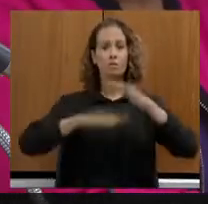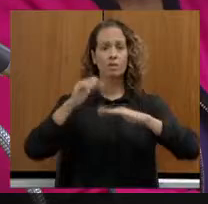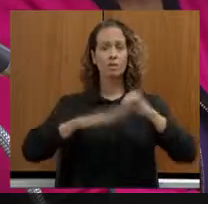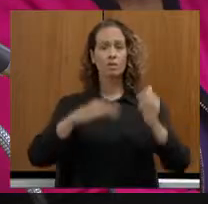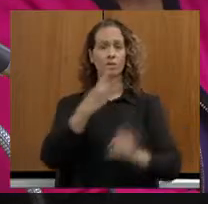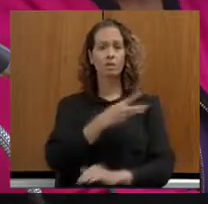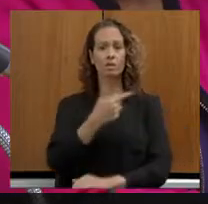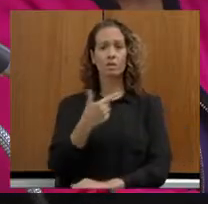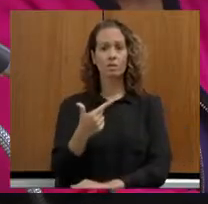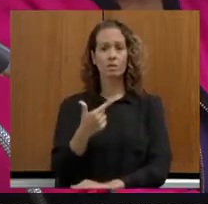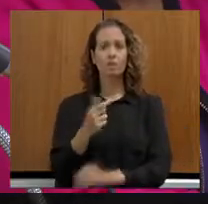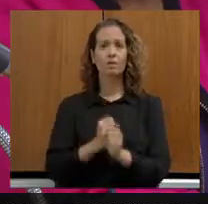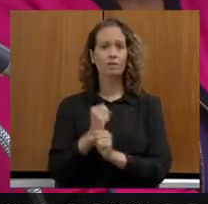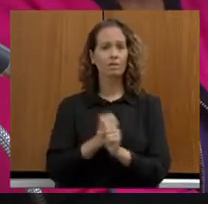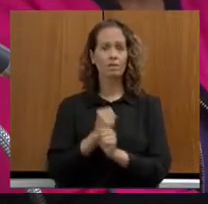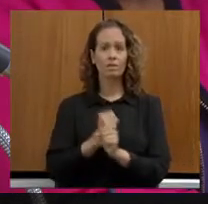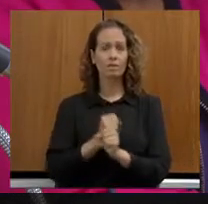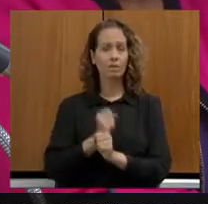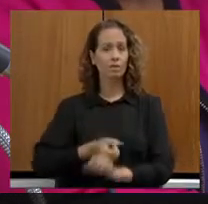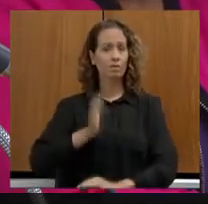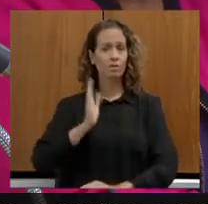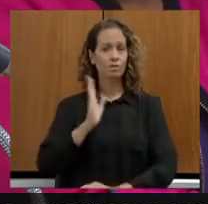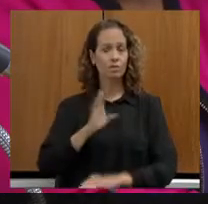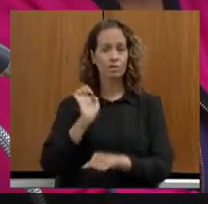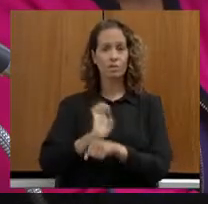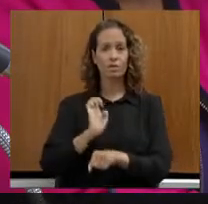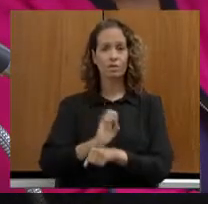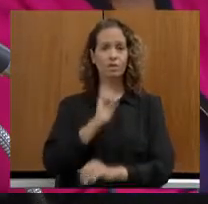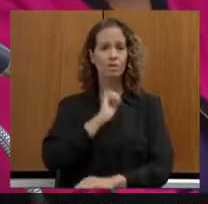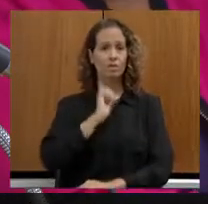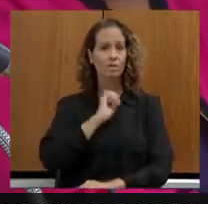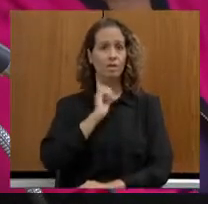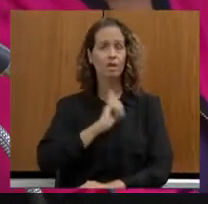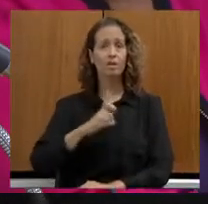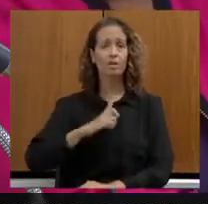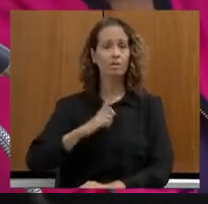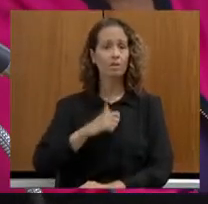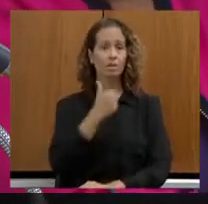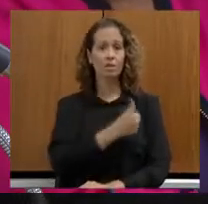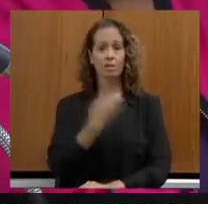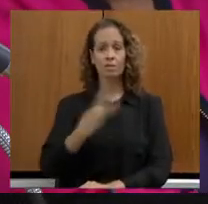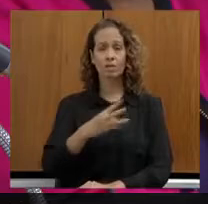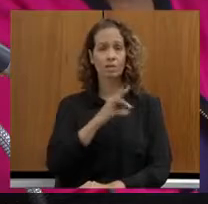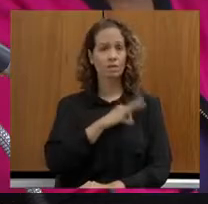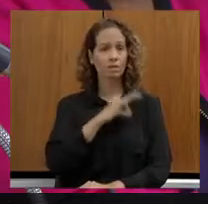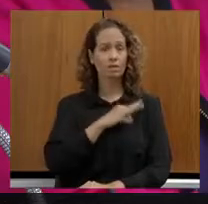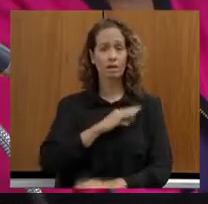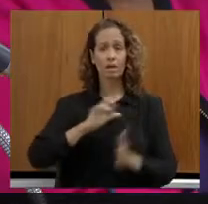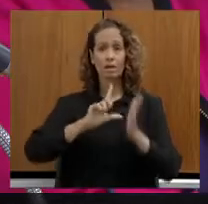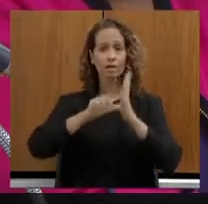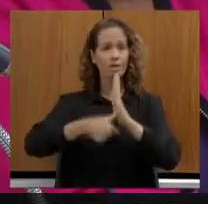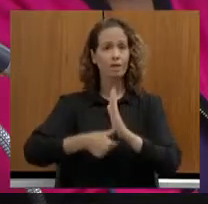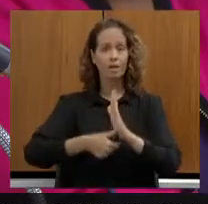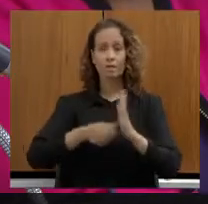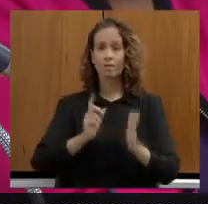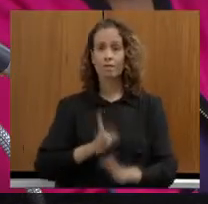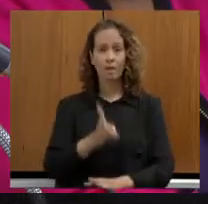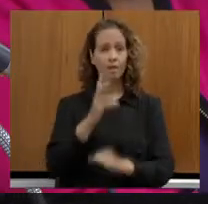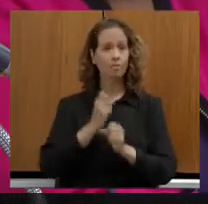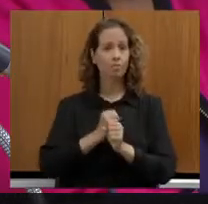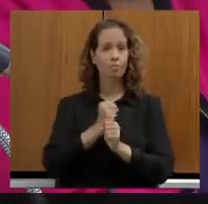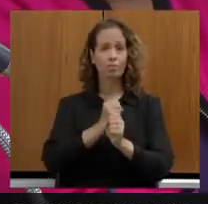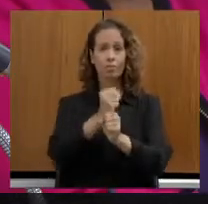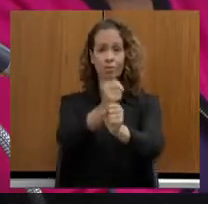de 32 anos na no estado de Minas Gerais eu tive e décimo-terceiro atrasado e todos os governos todos